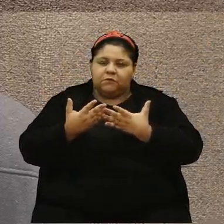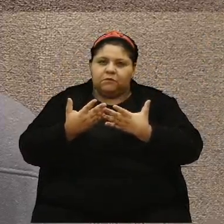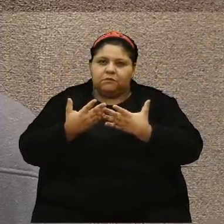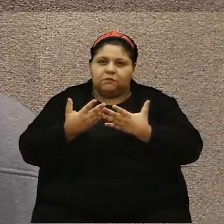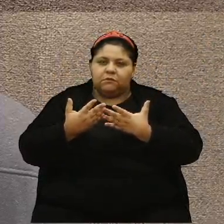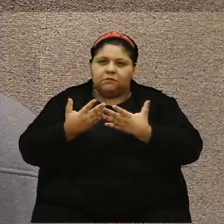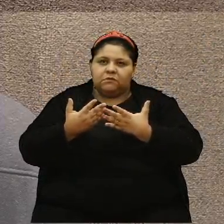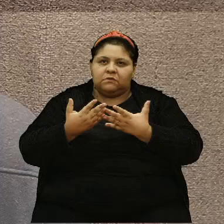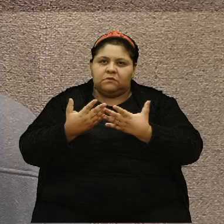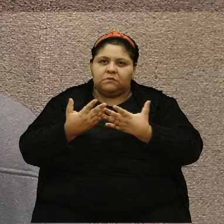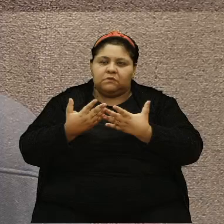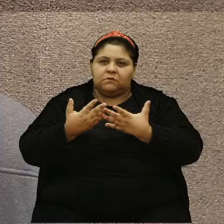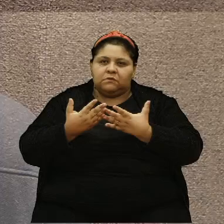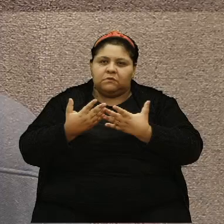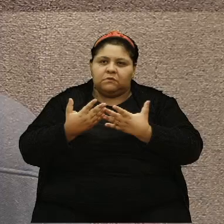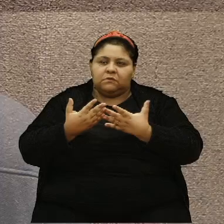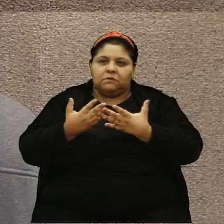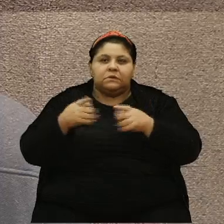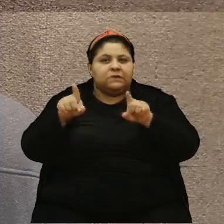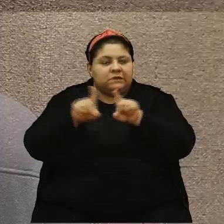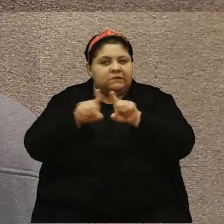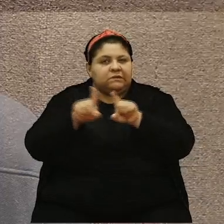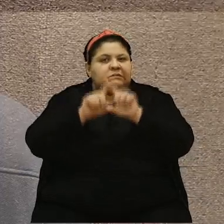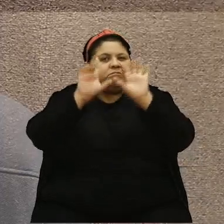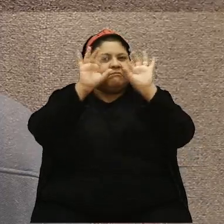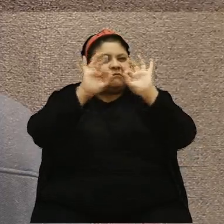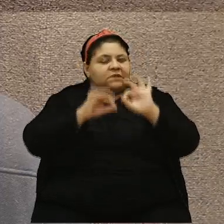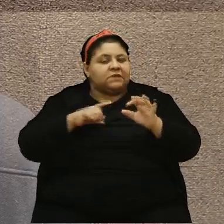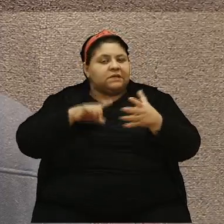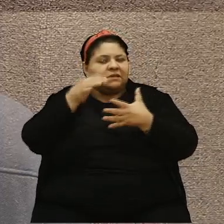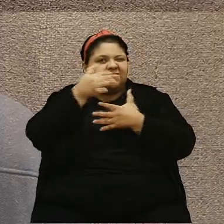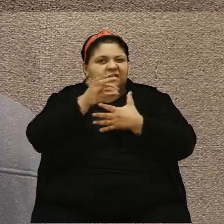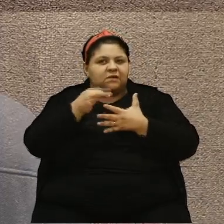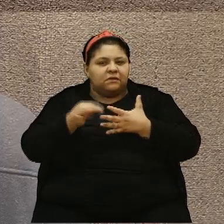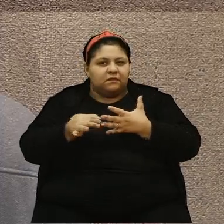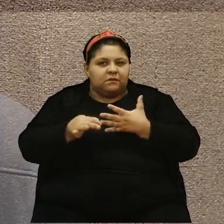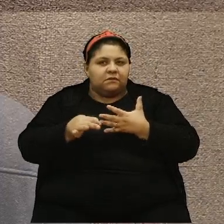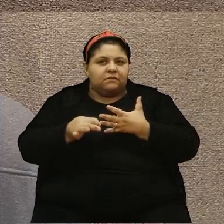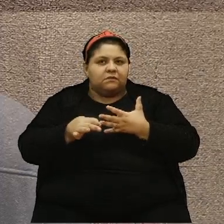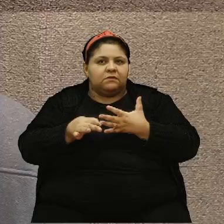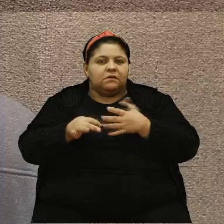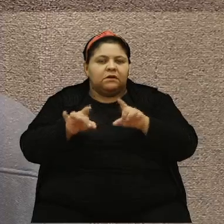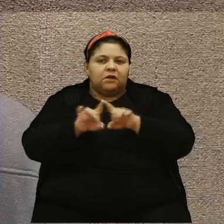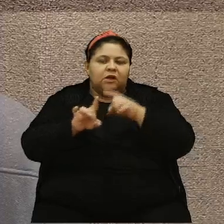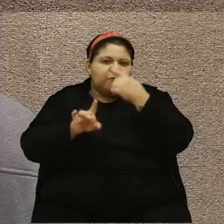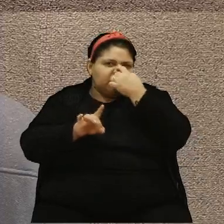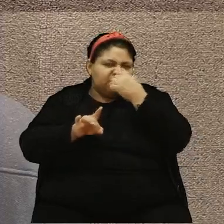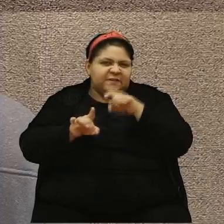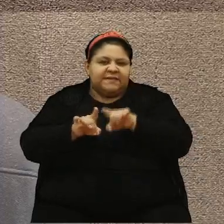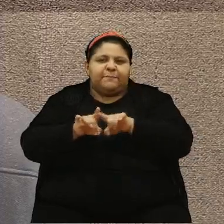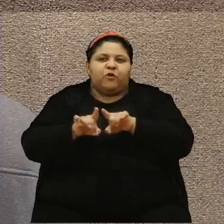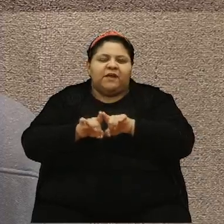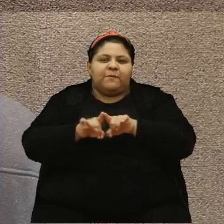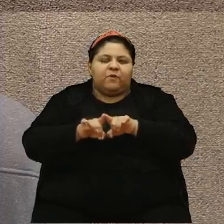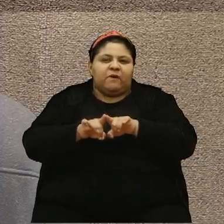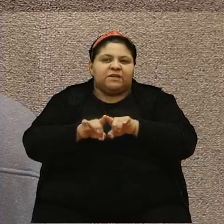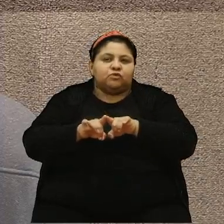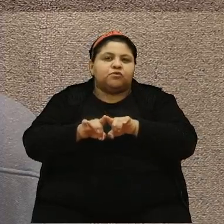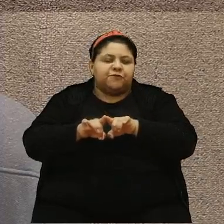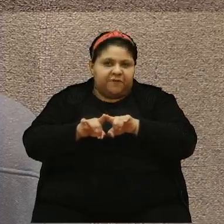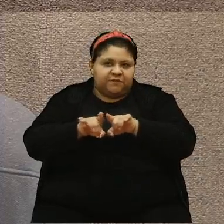Vereadores, ela tem que ser bem feita, tem que ter critério, né? Tem que ter critério. Tu não pode assassinar as árvores,